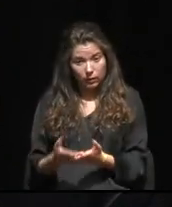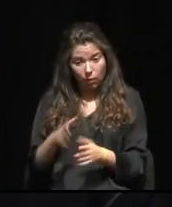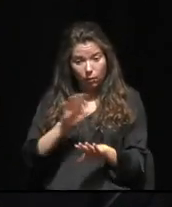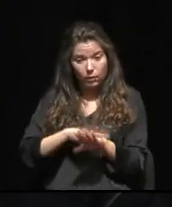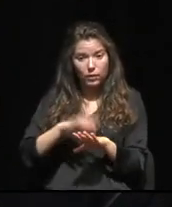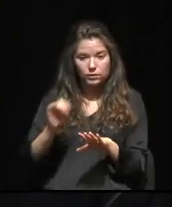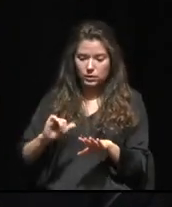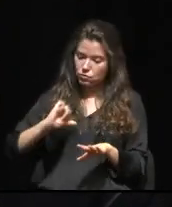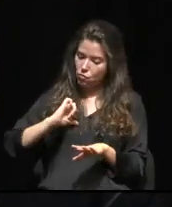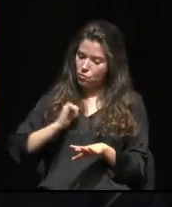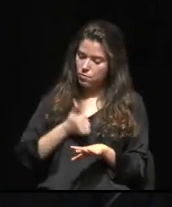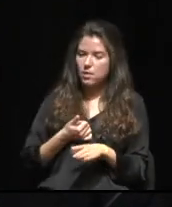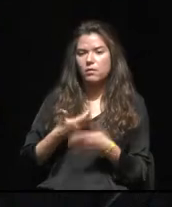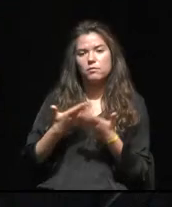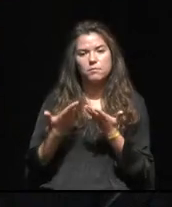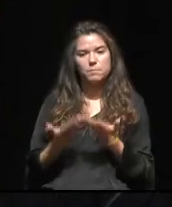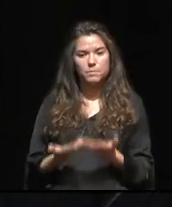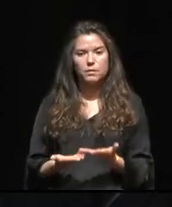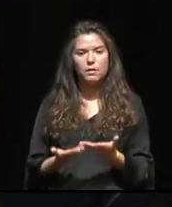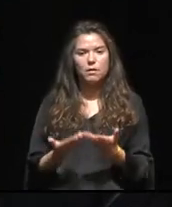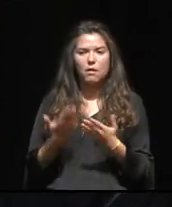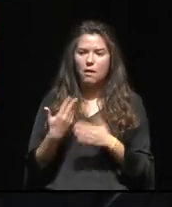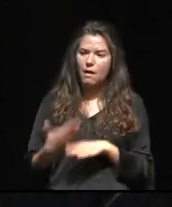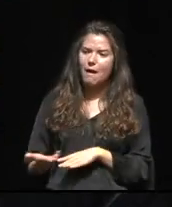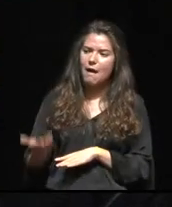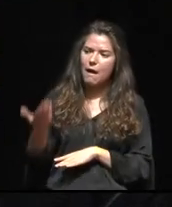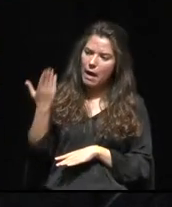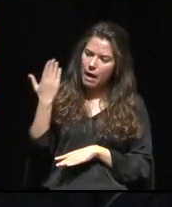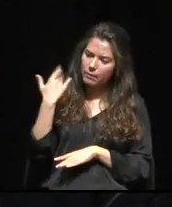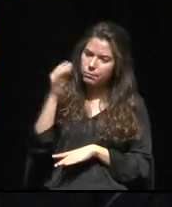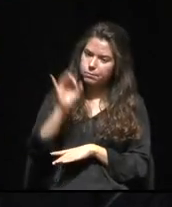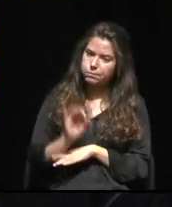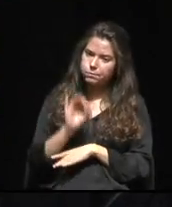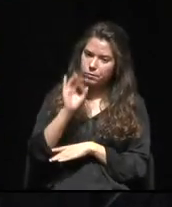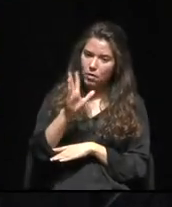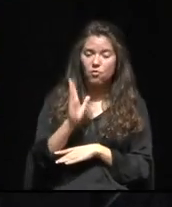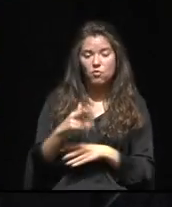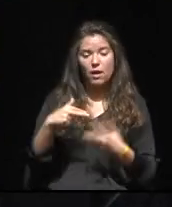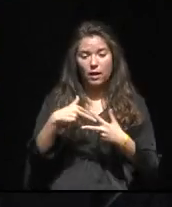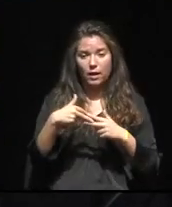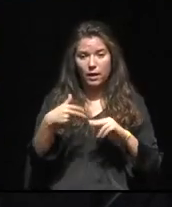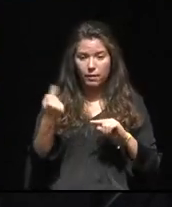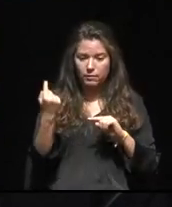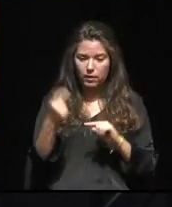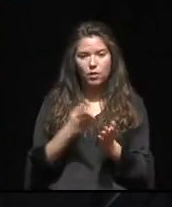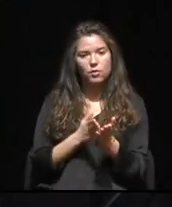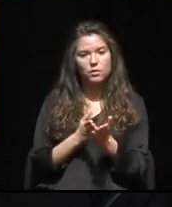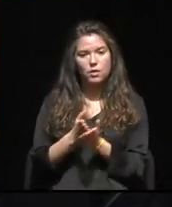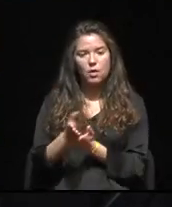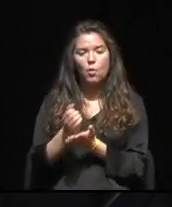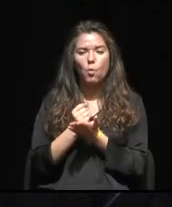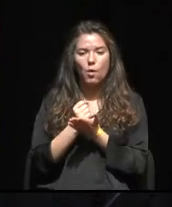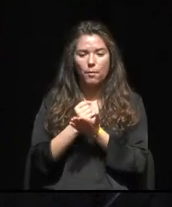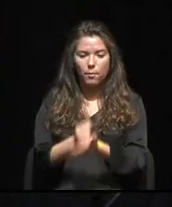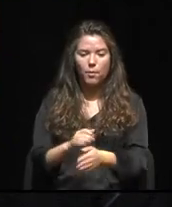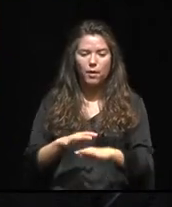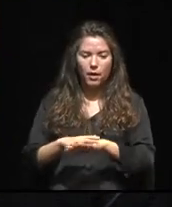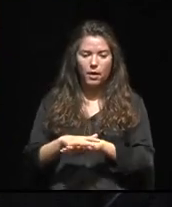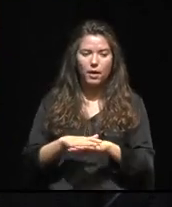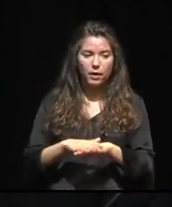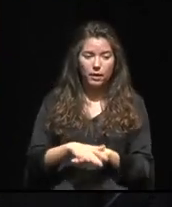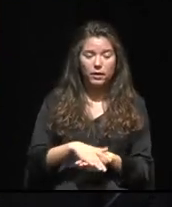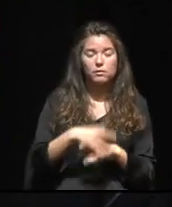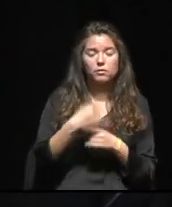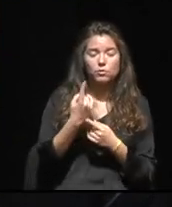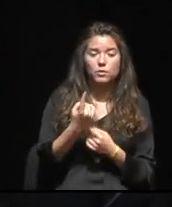sentido que os verdes haviam já anteriormente recomendado que a câmara contemplasse a continuidade dos apois à rede um teatro em cada bairro